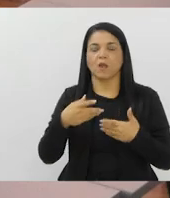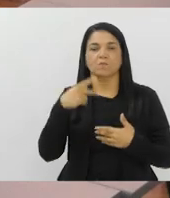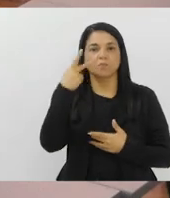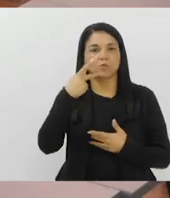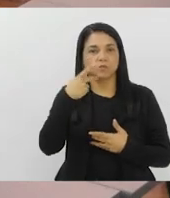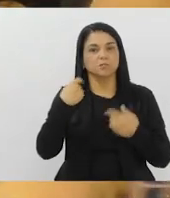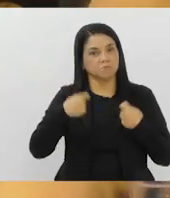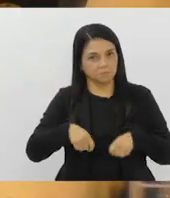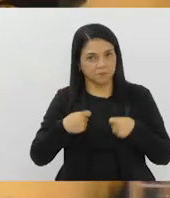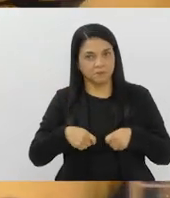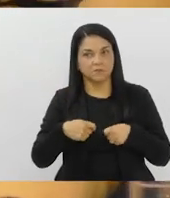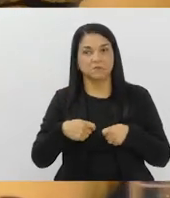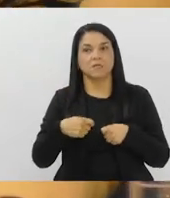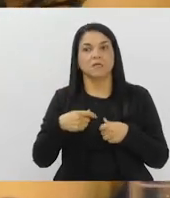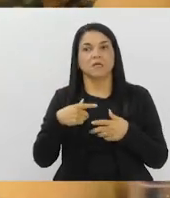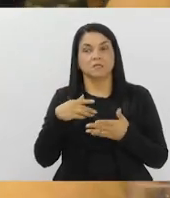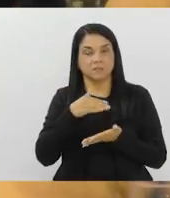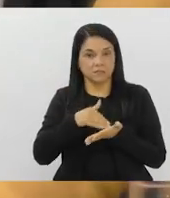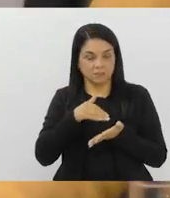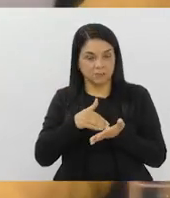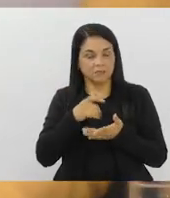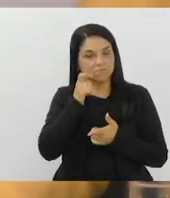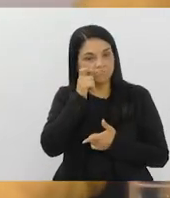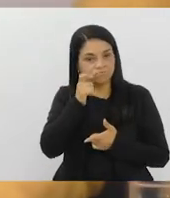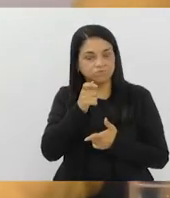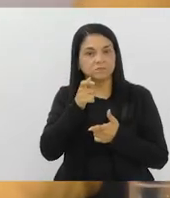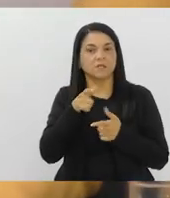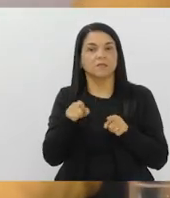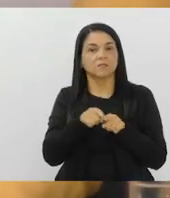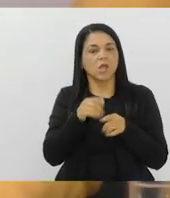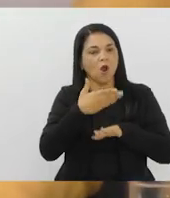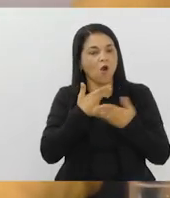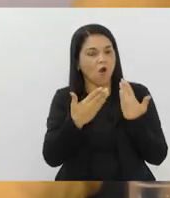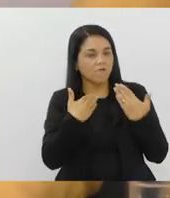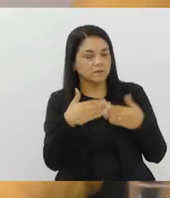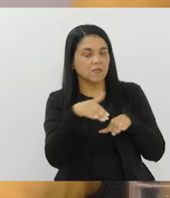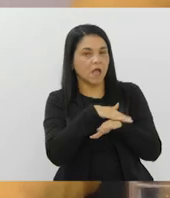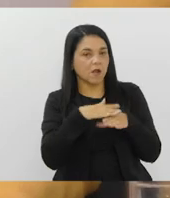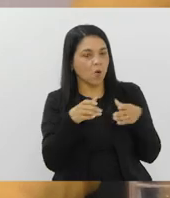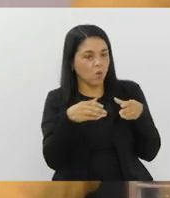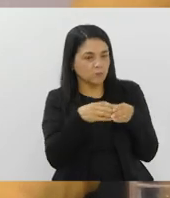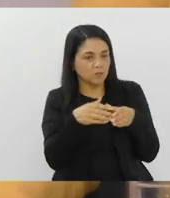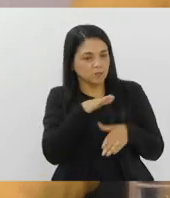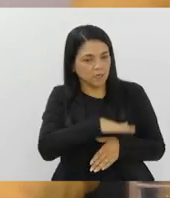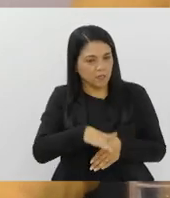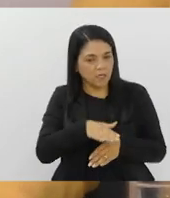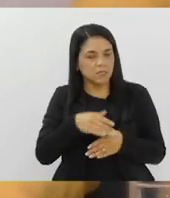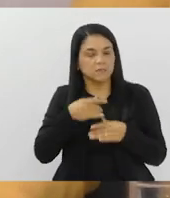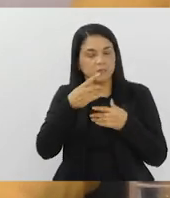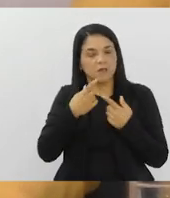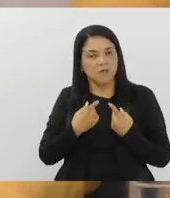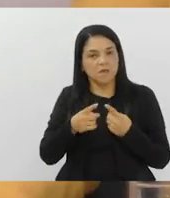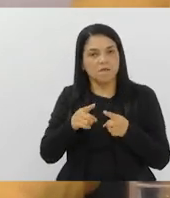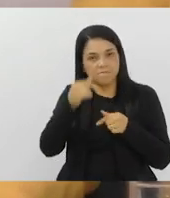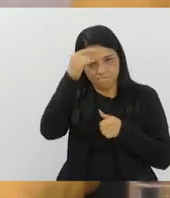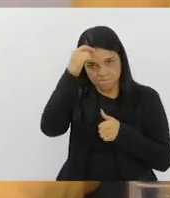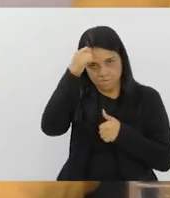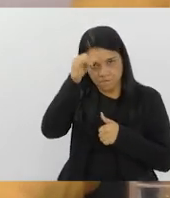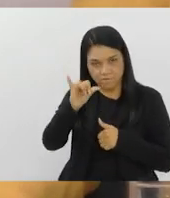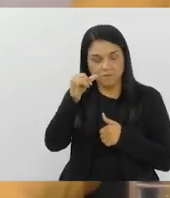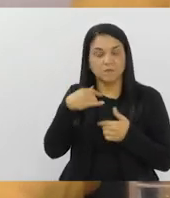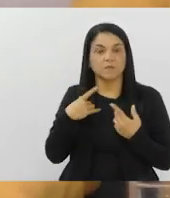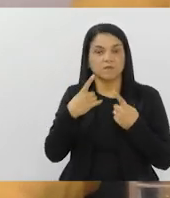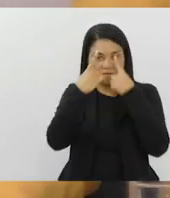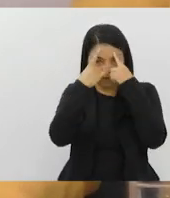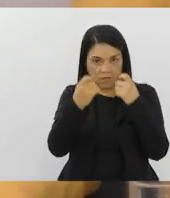nossa assessoria segue atenta. Quem quiser conversar com a nossa comissão da criança, com a comissão de combate à violência e o racismo no ambiente